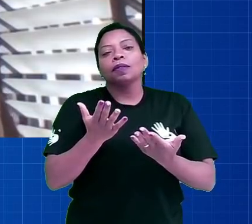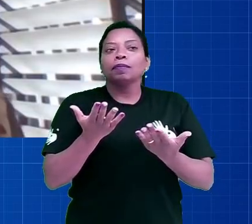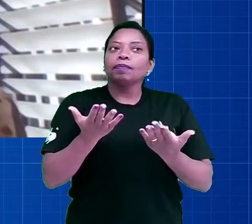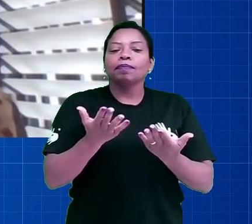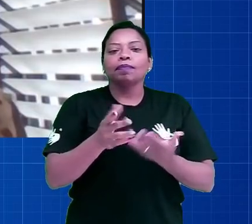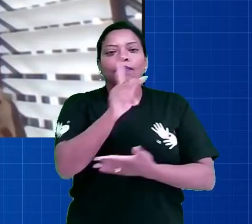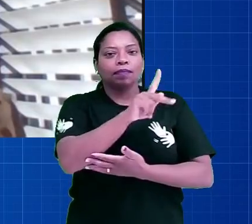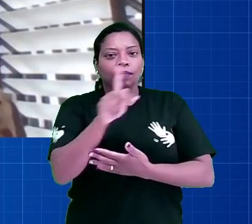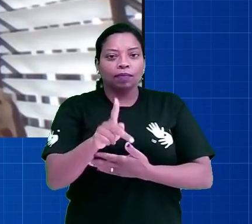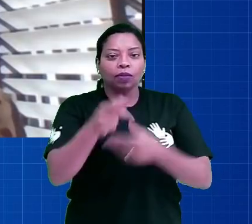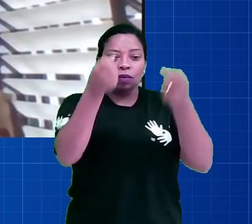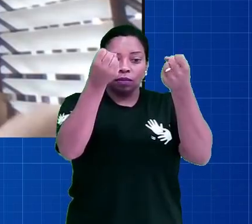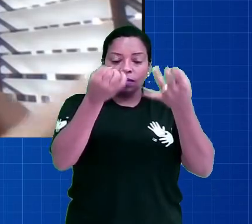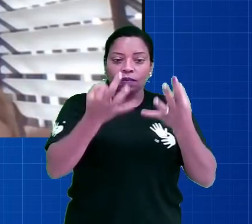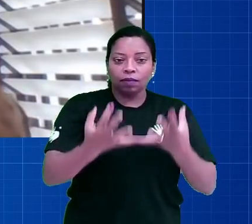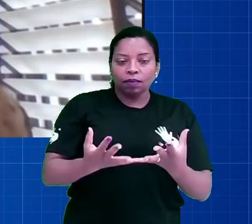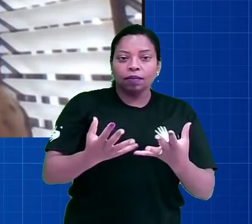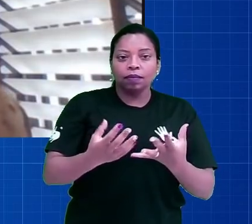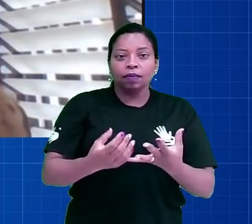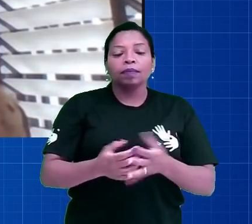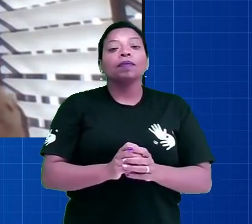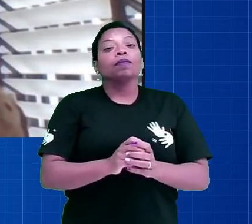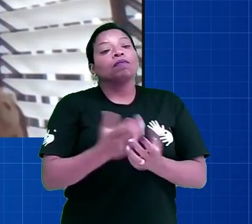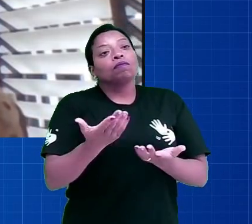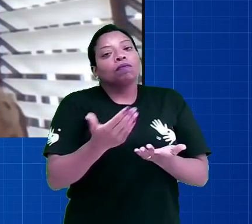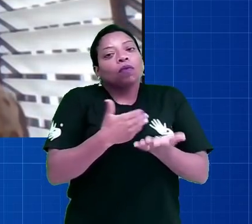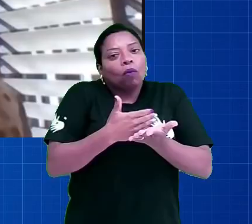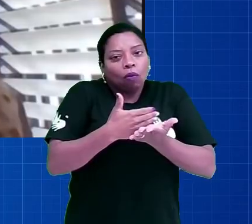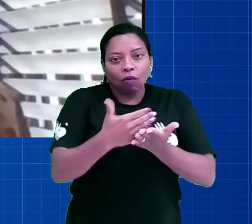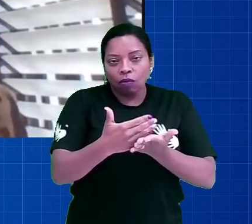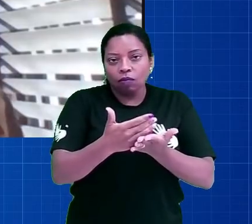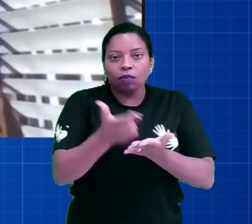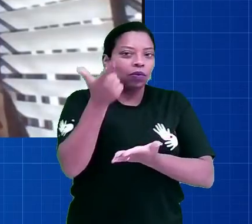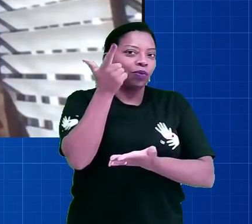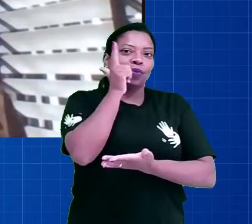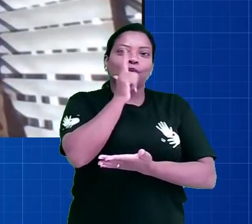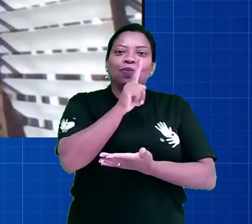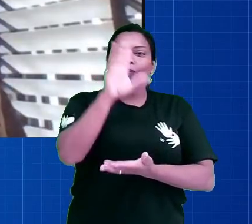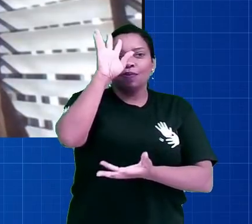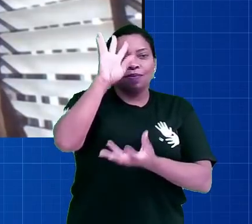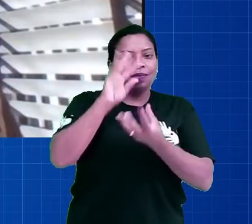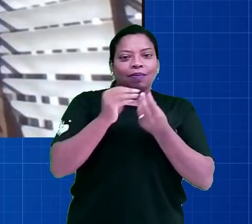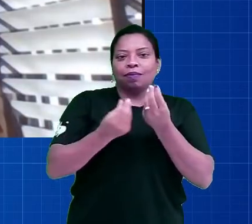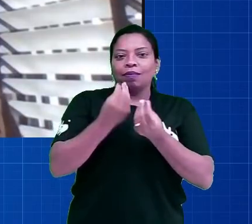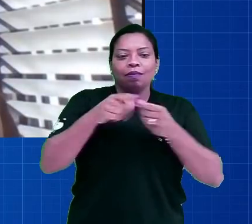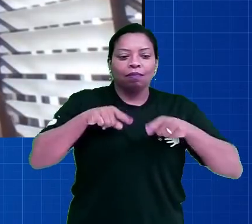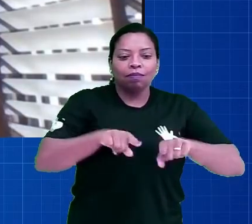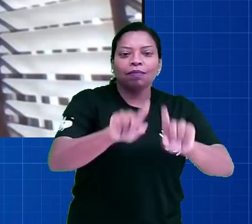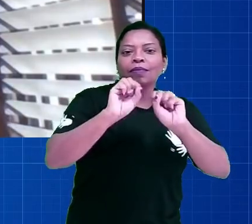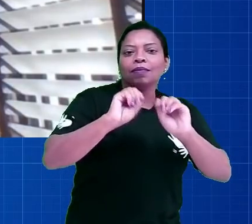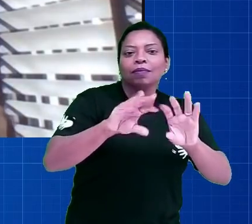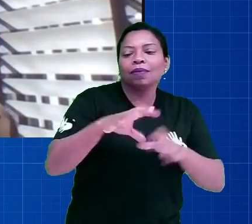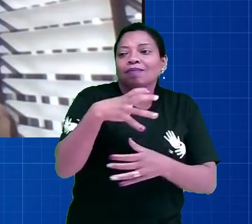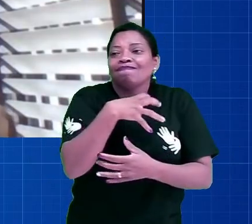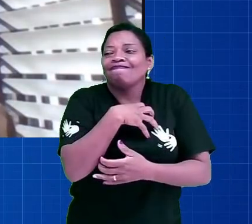por exemplo, na escuta das professoras, o quanto elas, no início, não